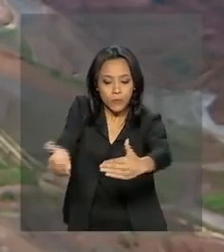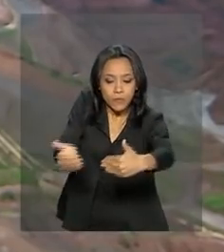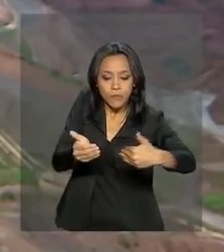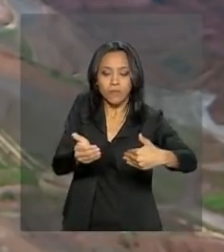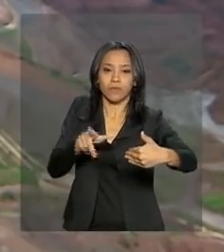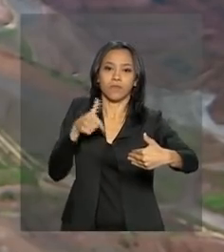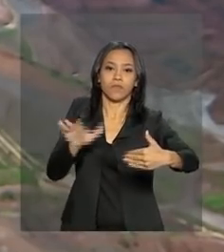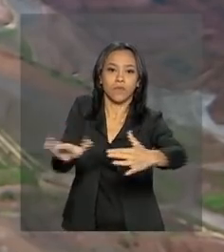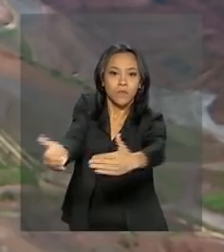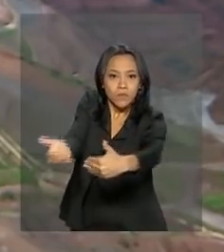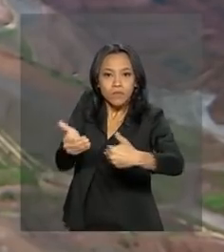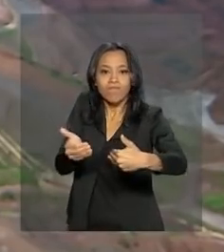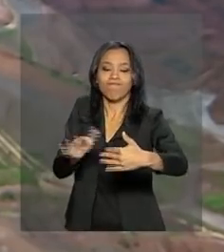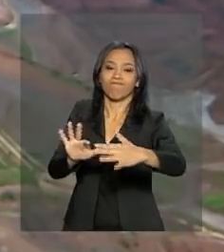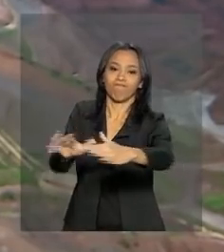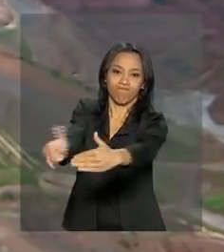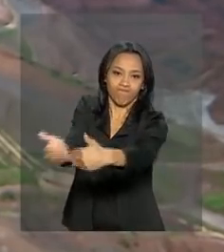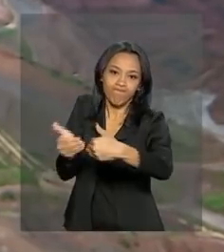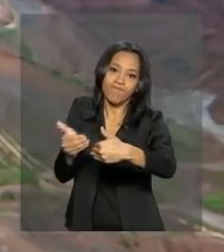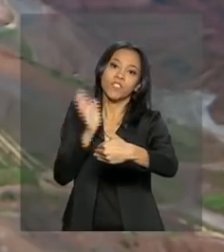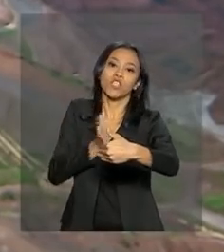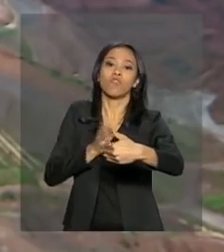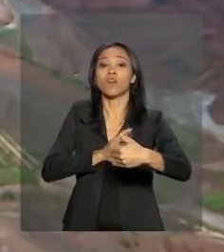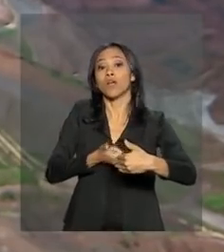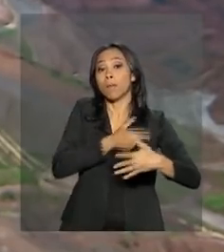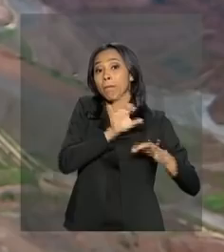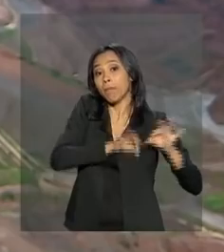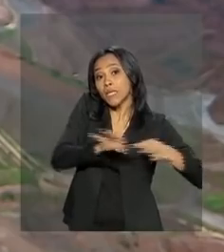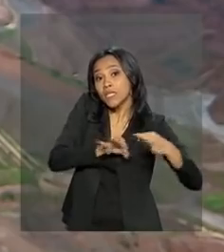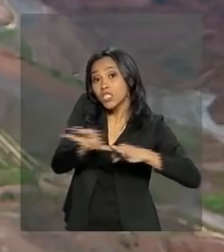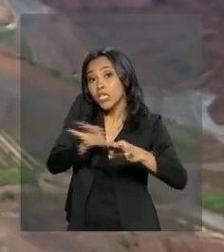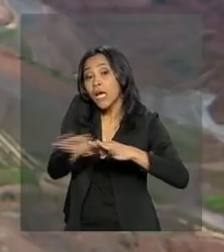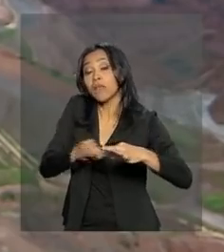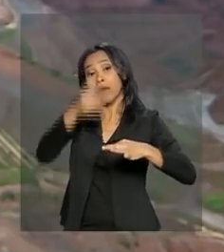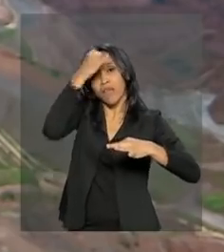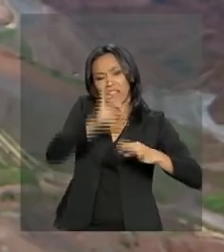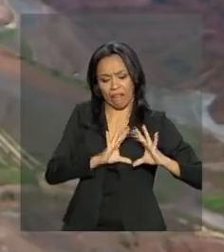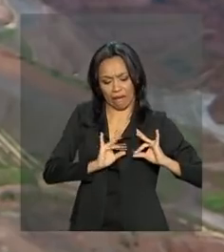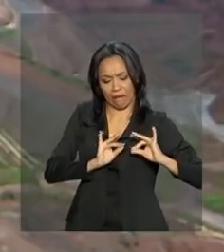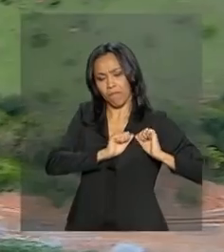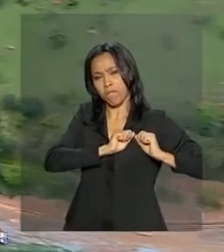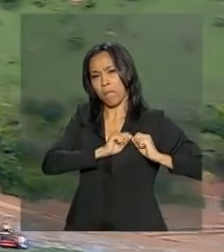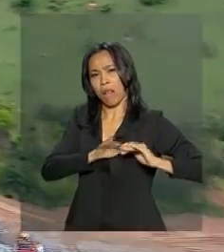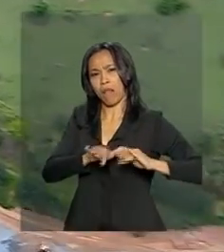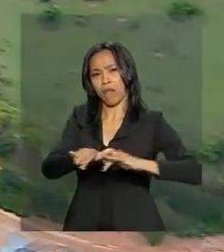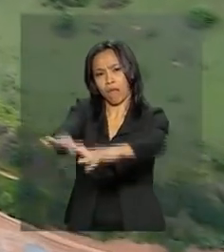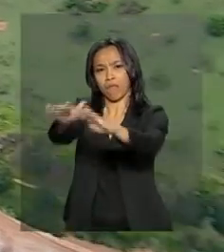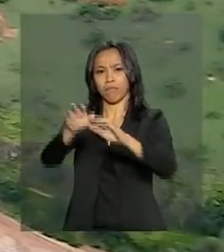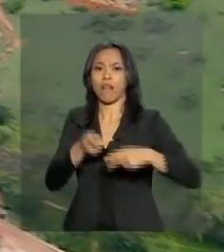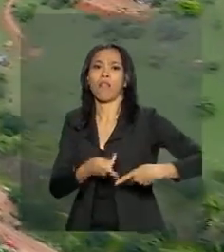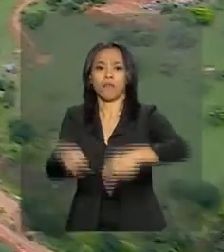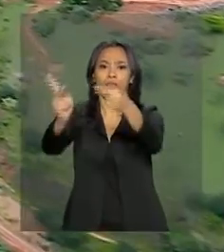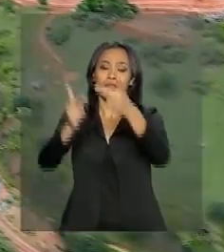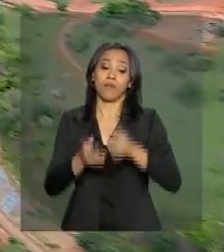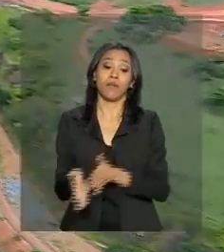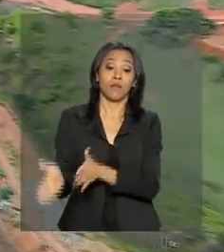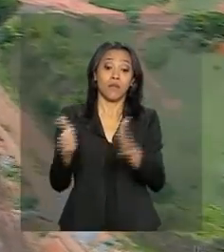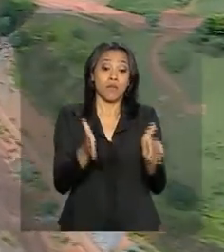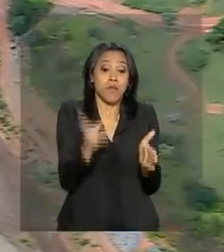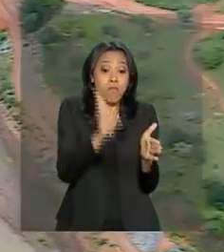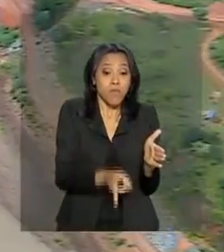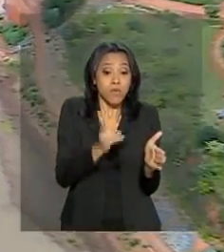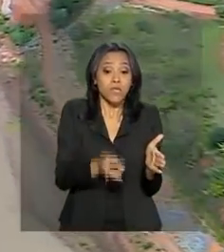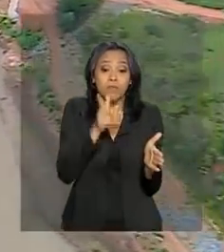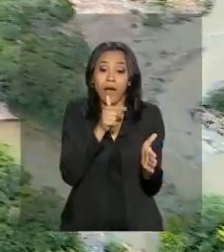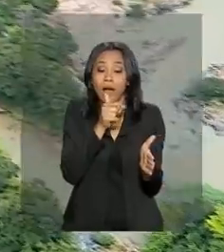nesse sistema de contenção que foi estabelecido, que foi construído ao longo desse trajeto. Mesmo com a água limpa lançada no